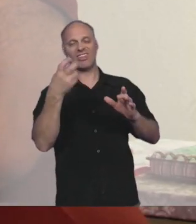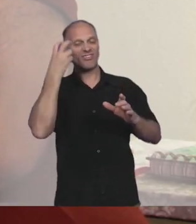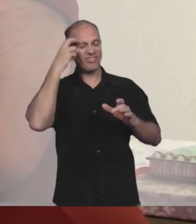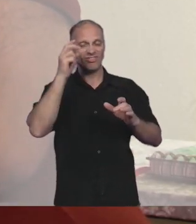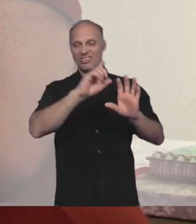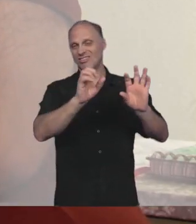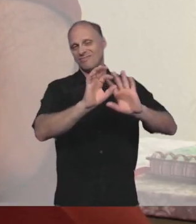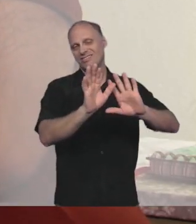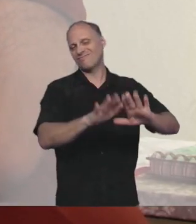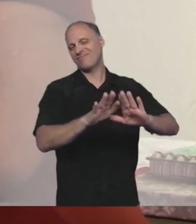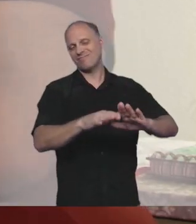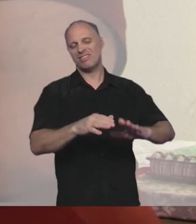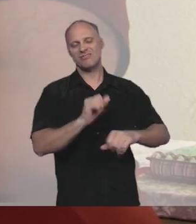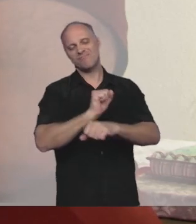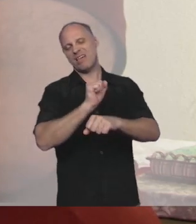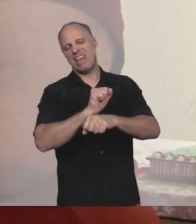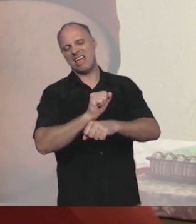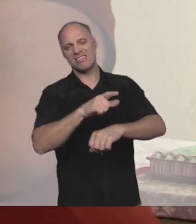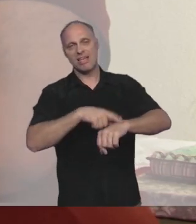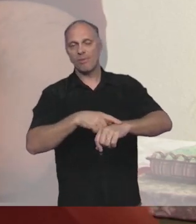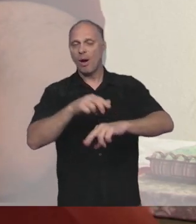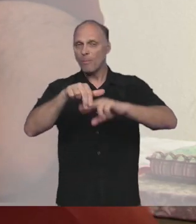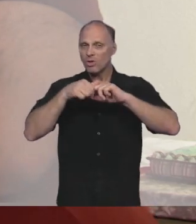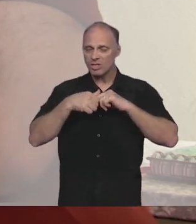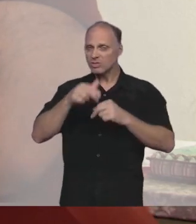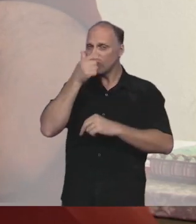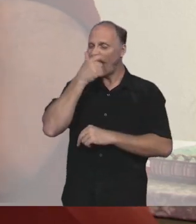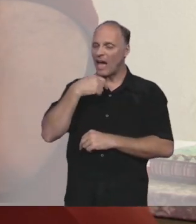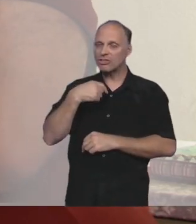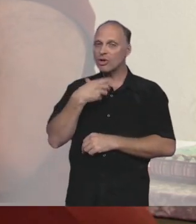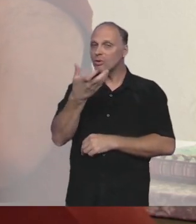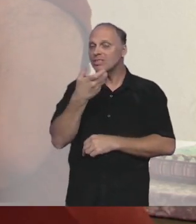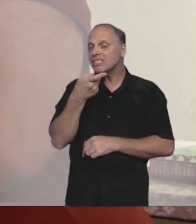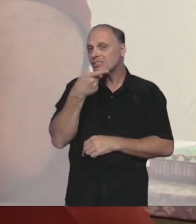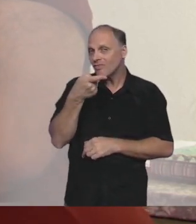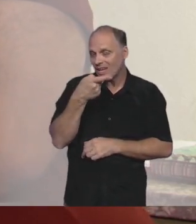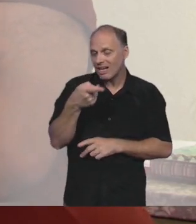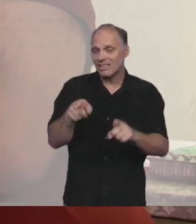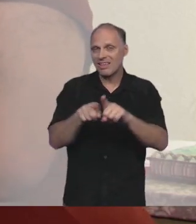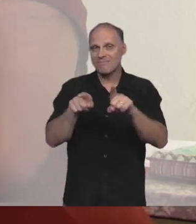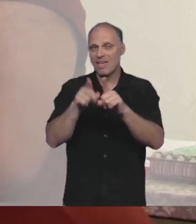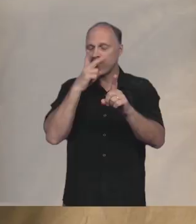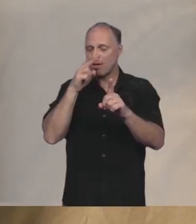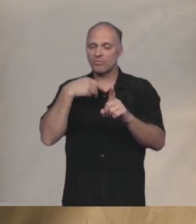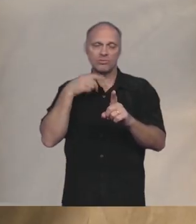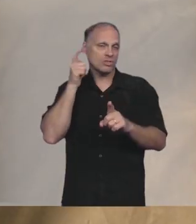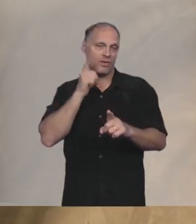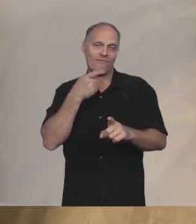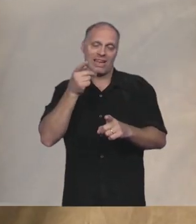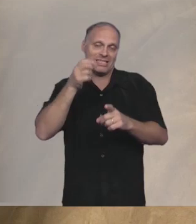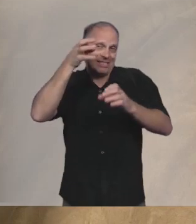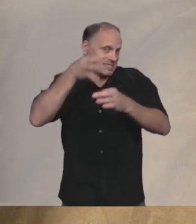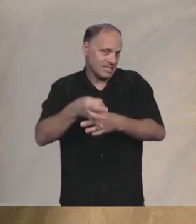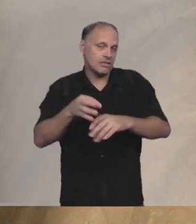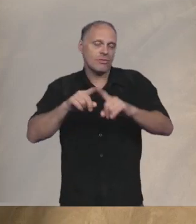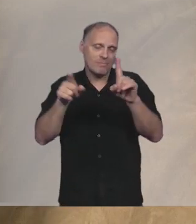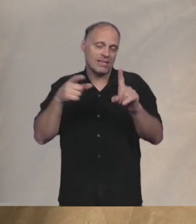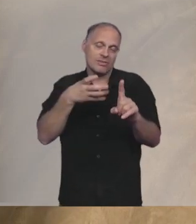eu quis falar, embora talvez não tenha me expressado corretamente, né? Sim. Mas vale destacar